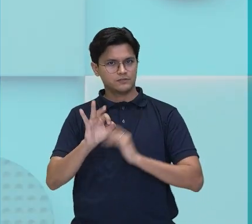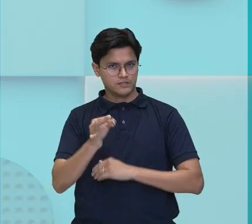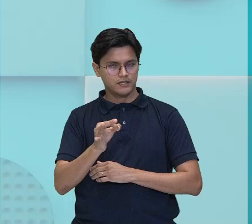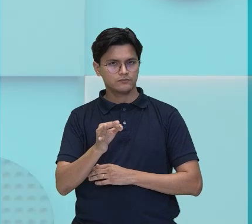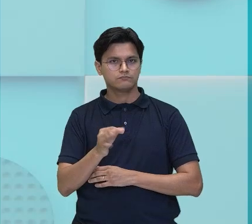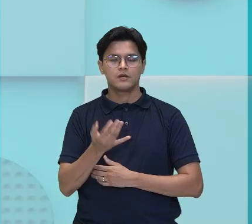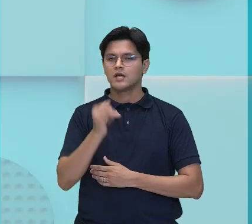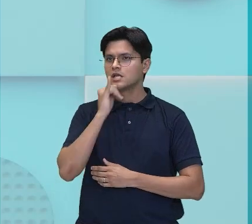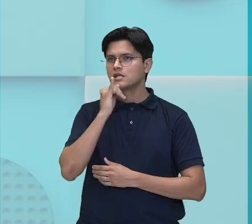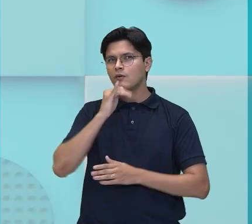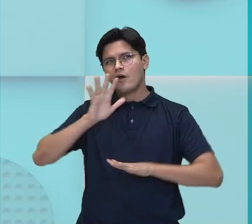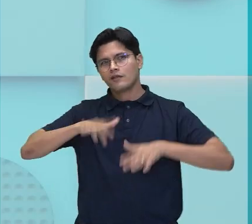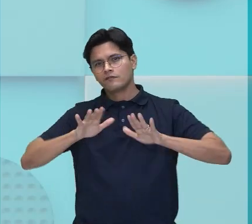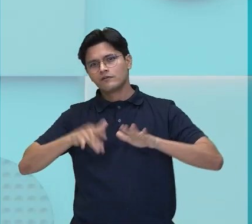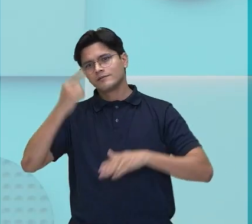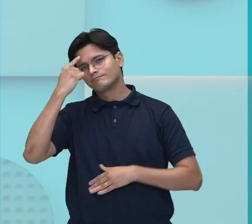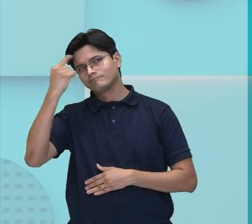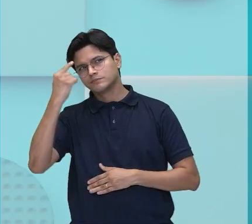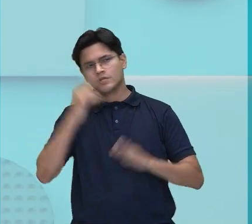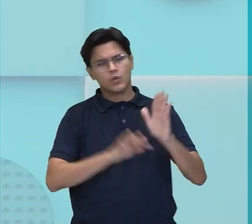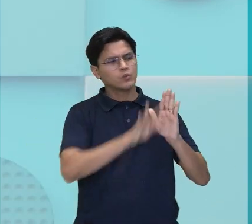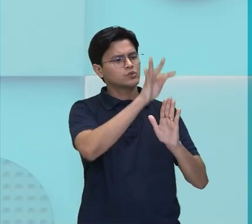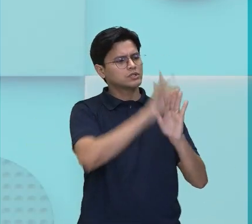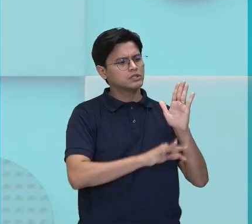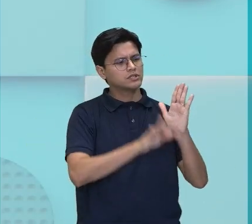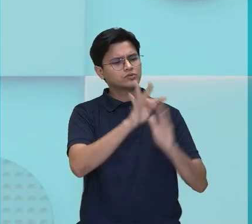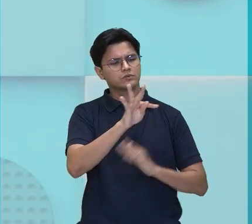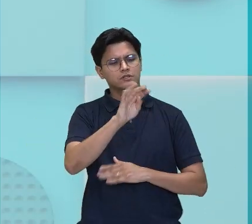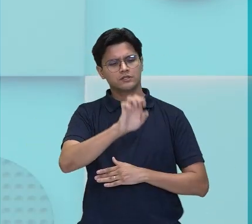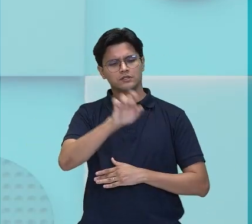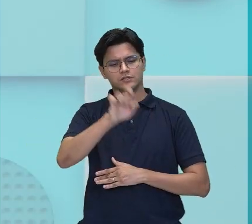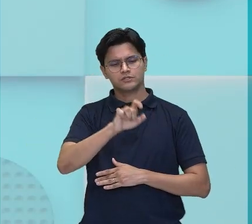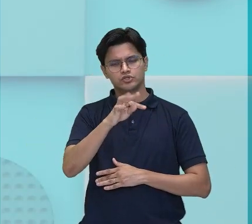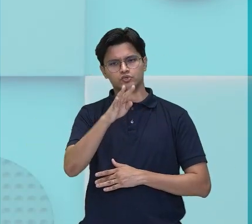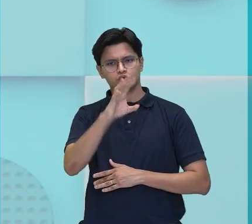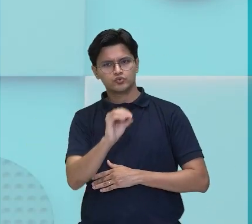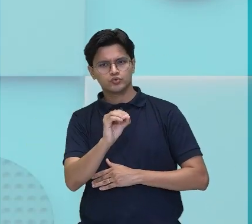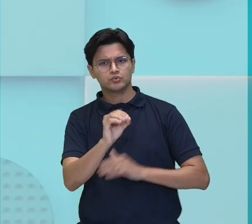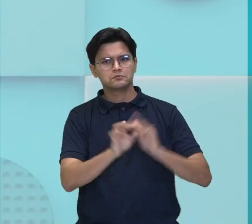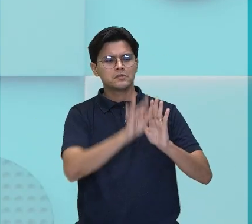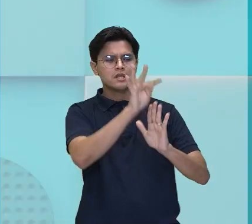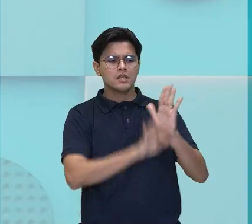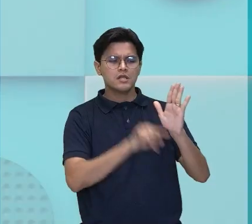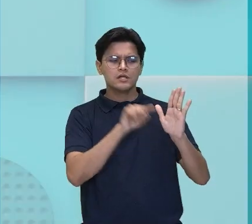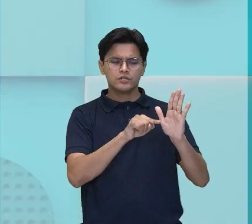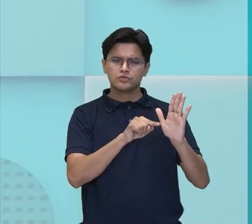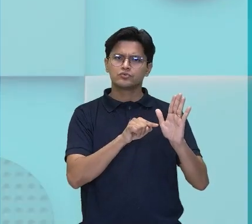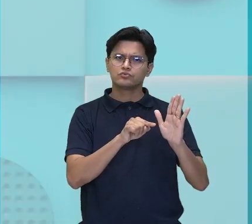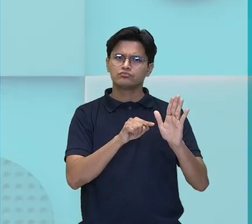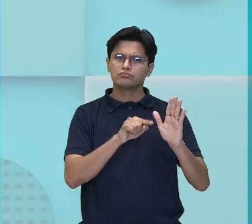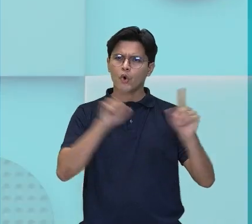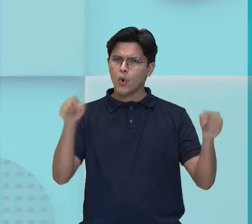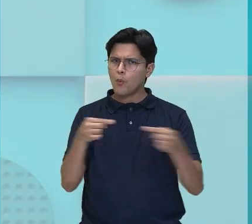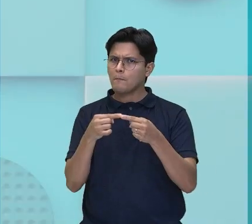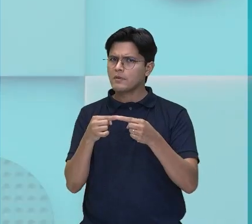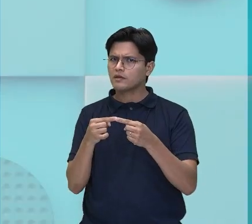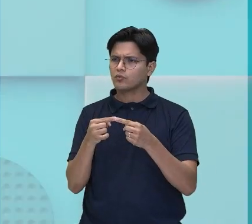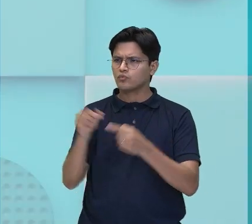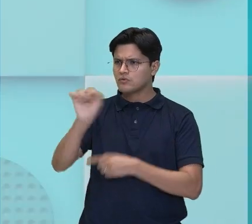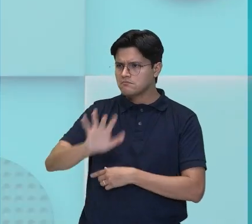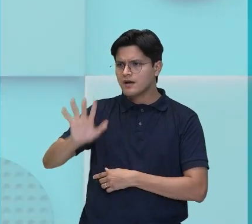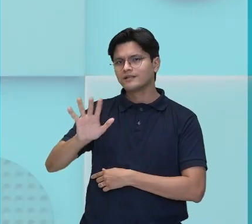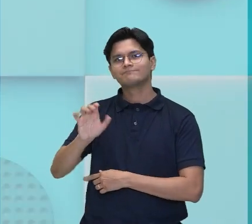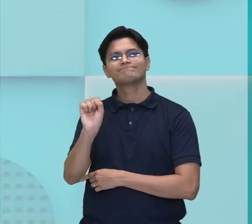muitas das vezes a gente associa somente a escrita, as palavras, né? Mas imagem também é texto. Por quê? Porque ele